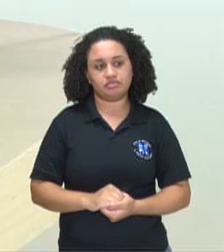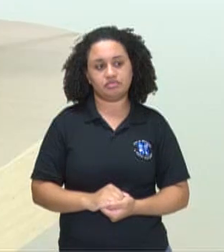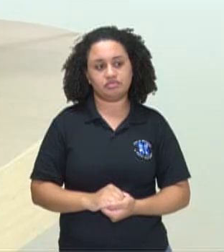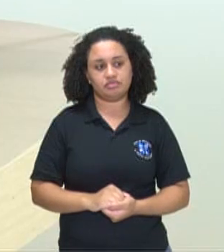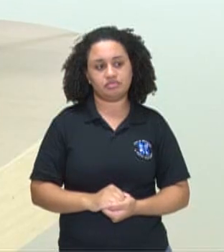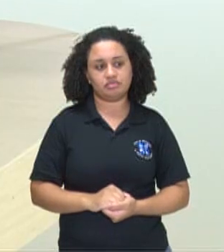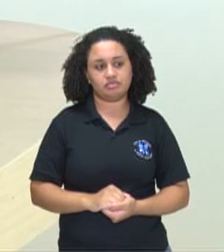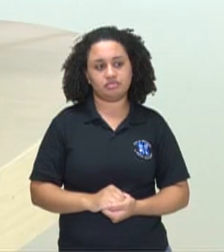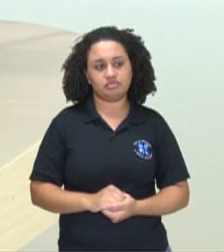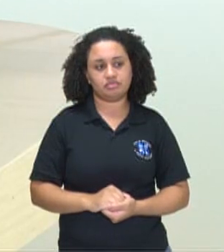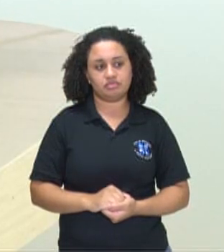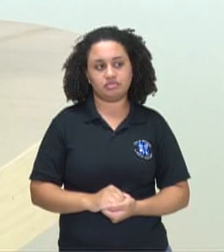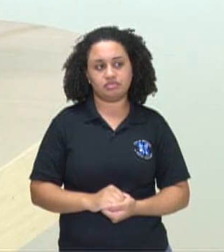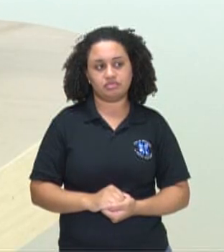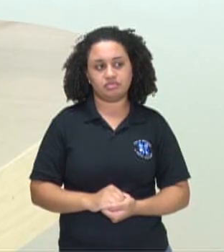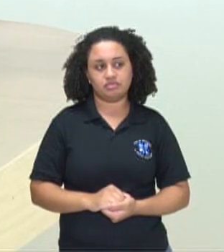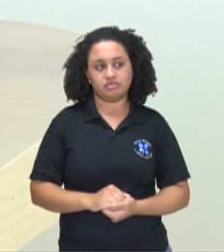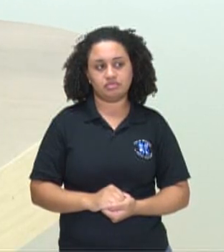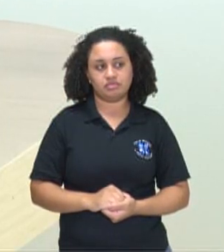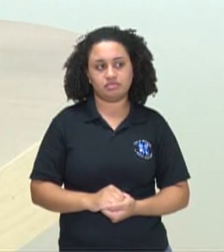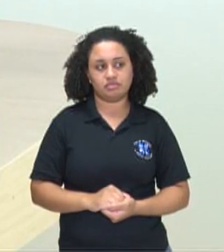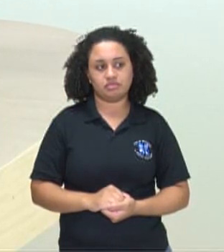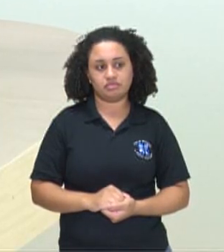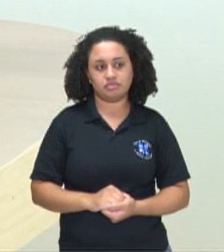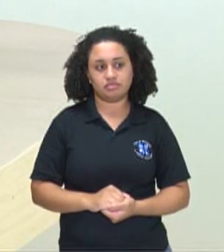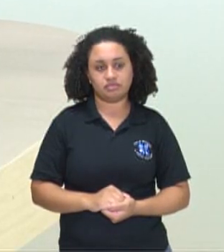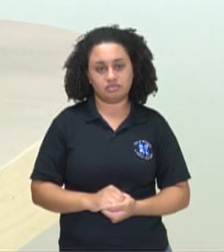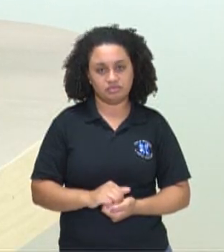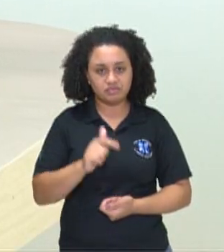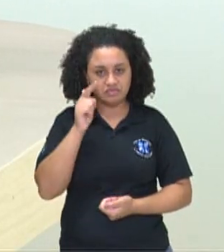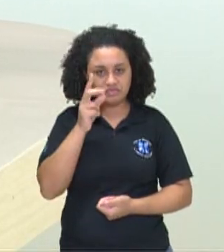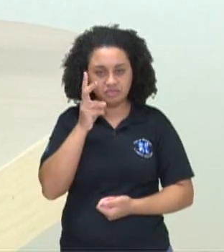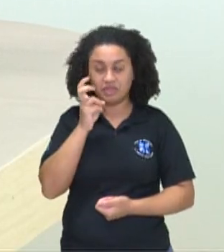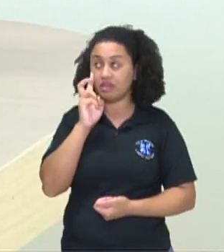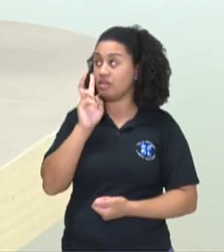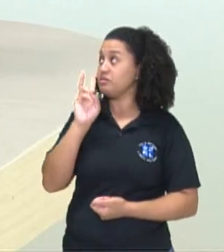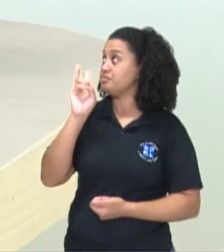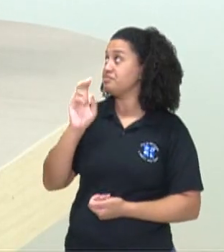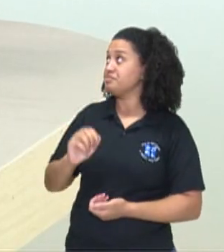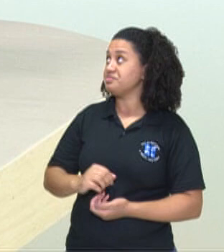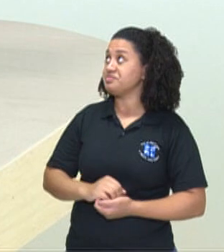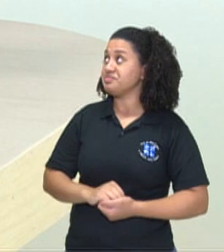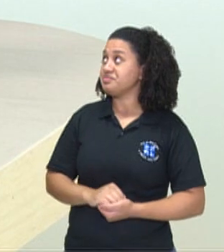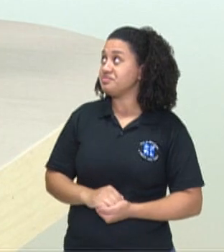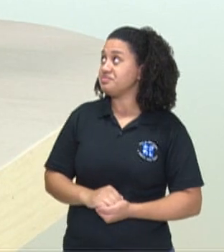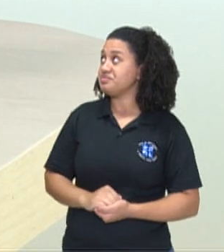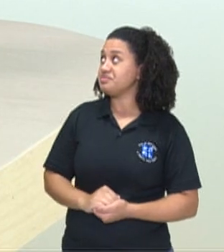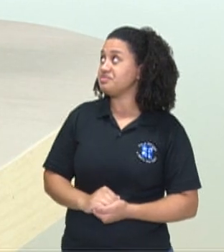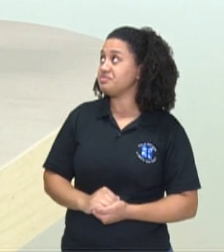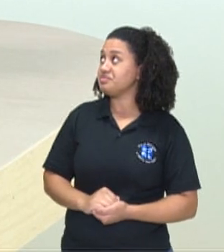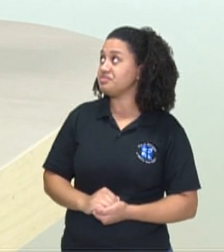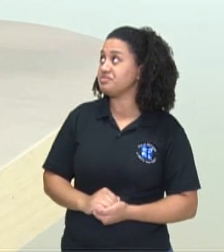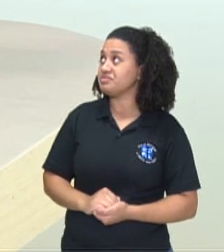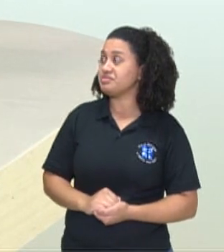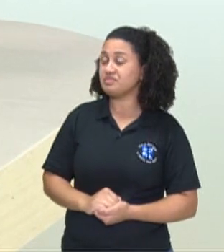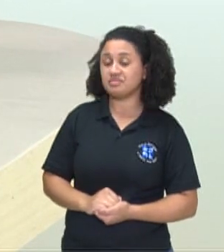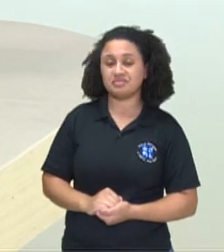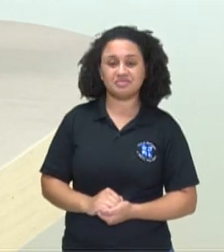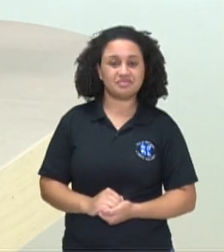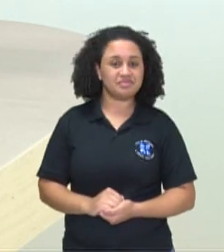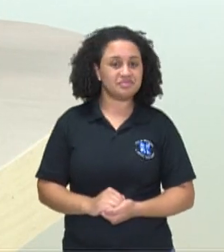para que fique bem evidente o processo, ok? Então ocorre a atração, Se eu pôr na outra ponta, vai atrair a outra